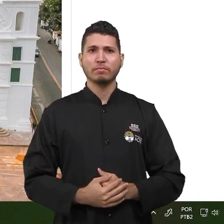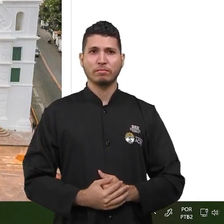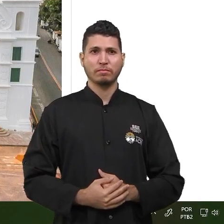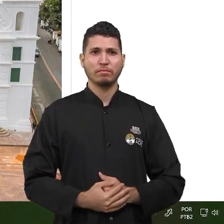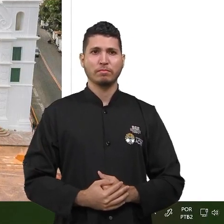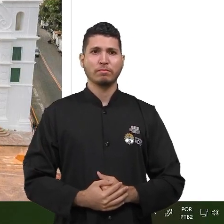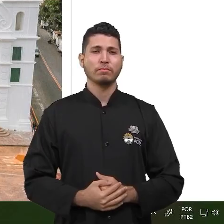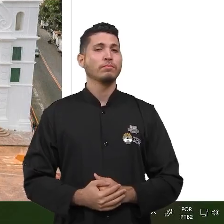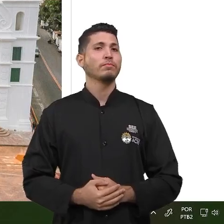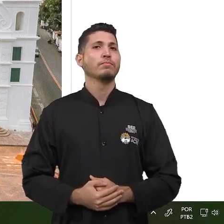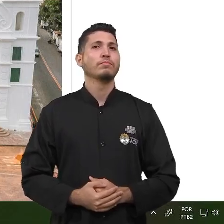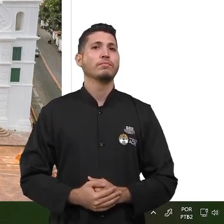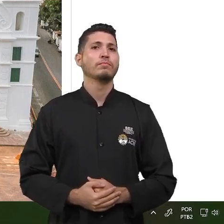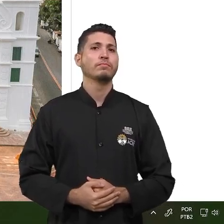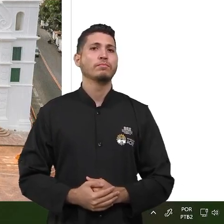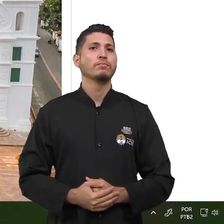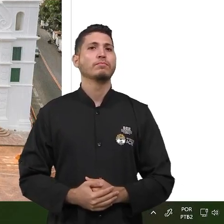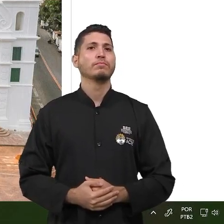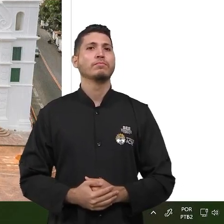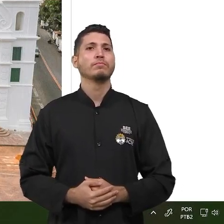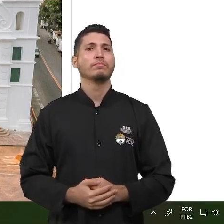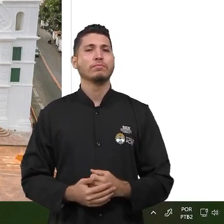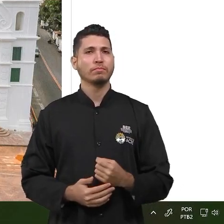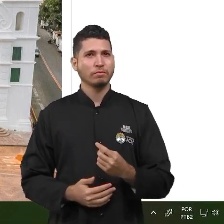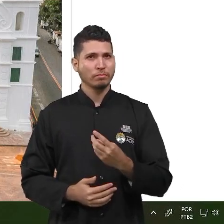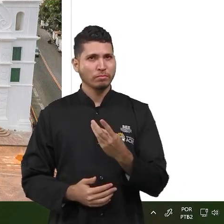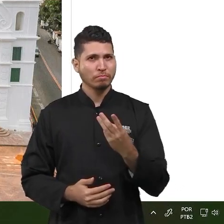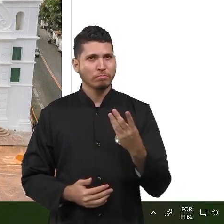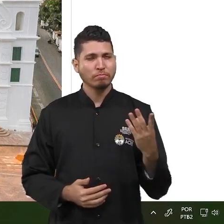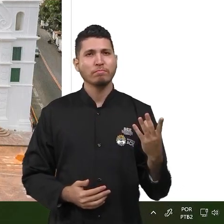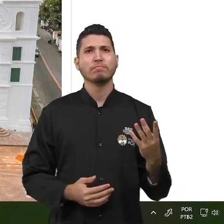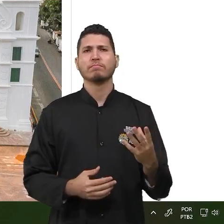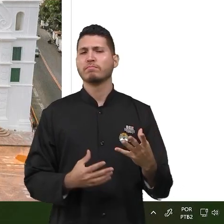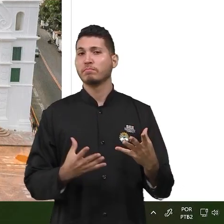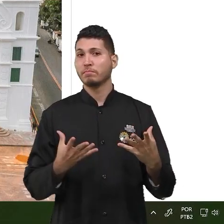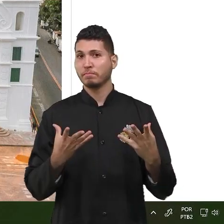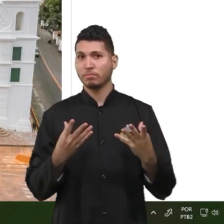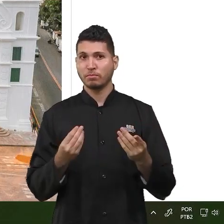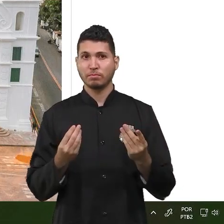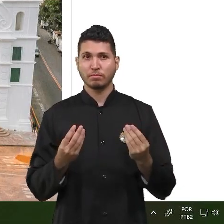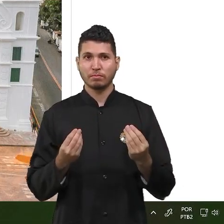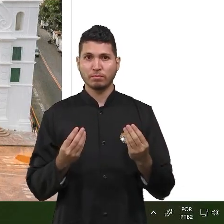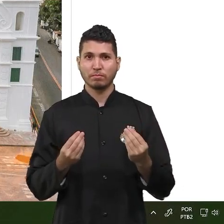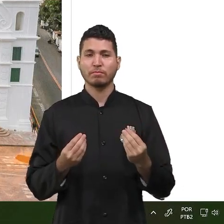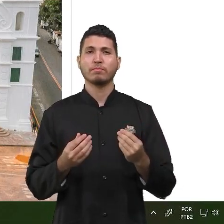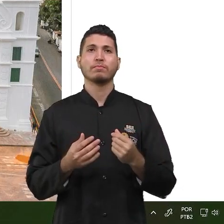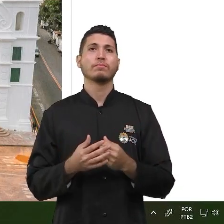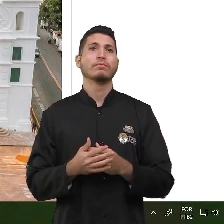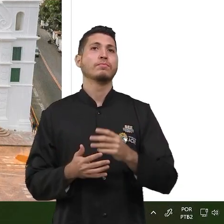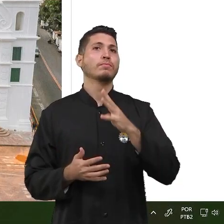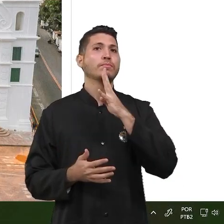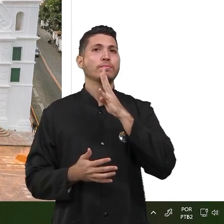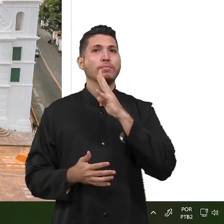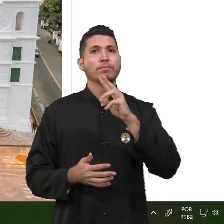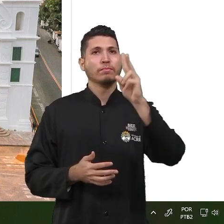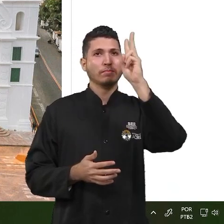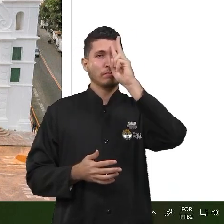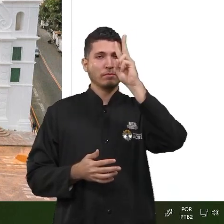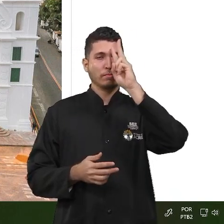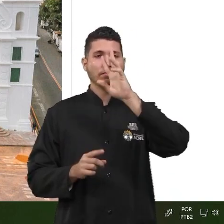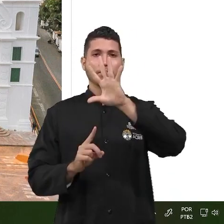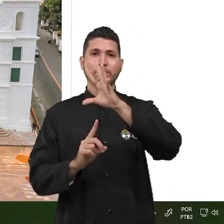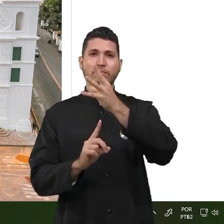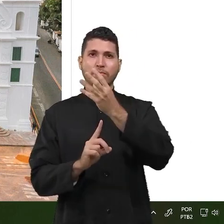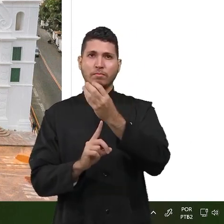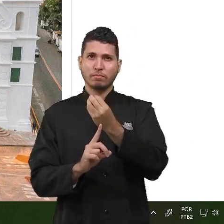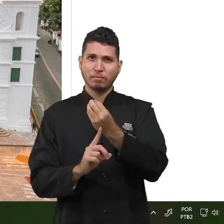quantidade significativa, viu, de museu virtual, que permite você conhecer a história, conhecer a arte que lá